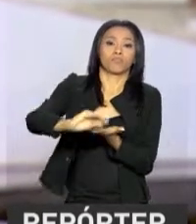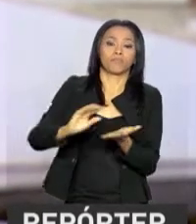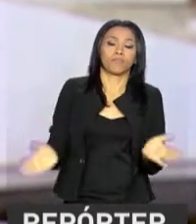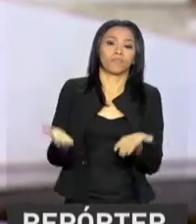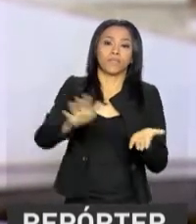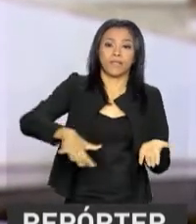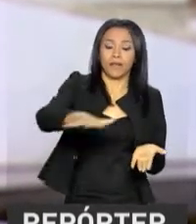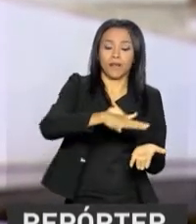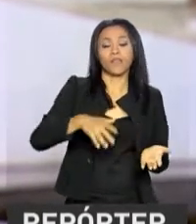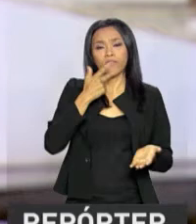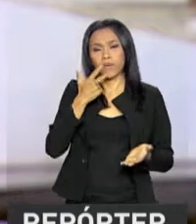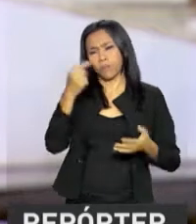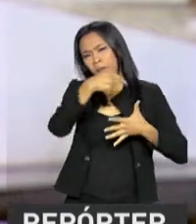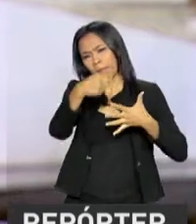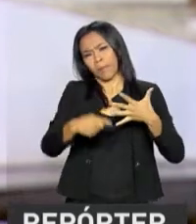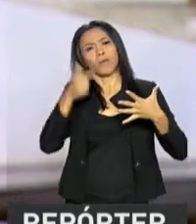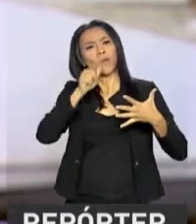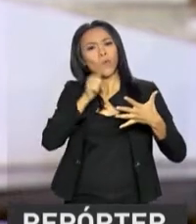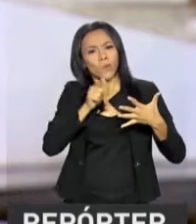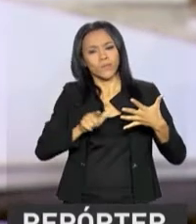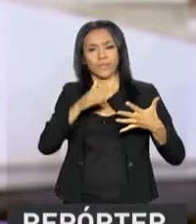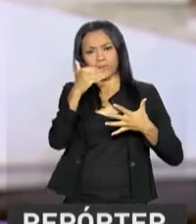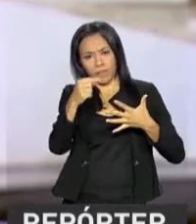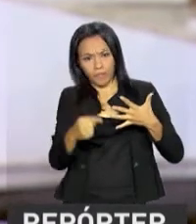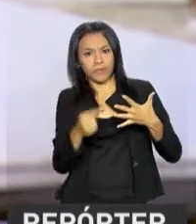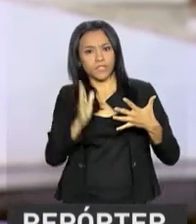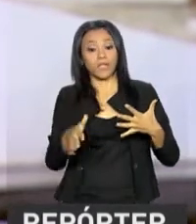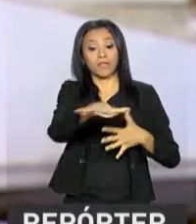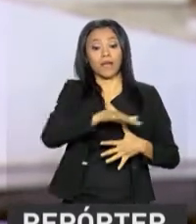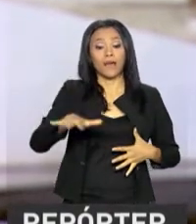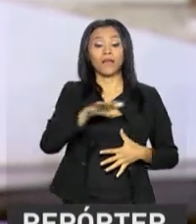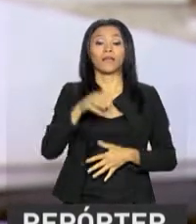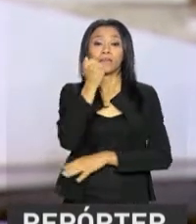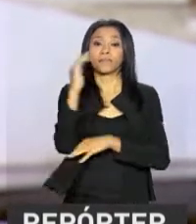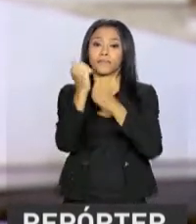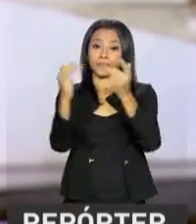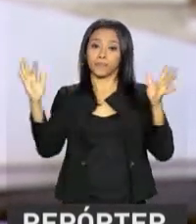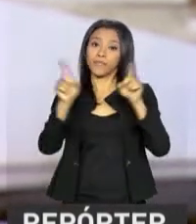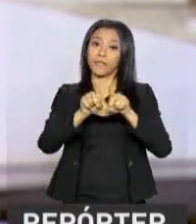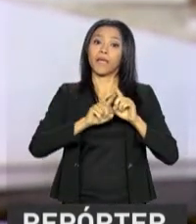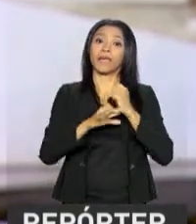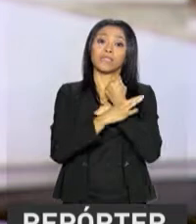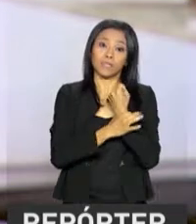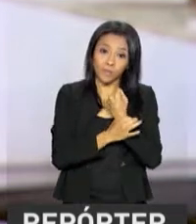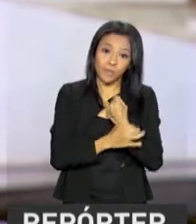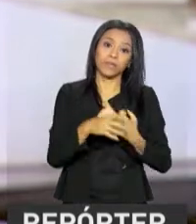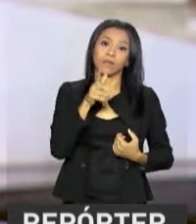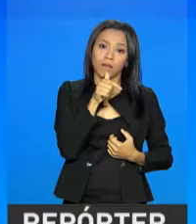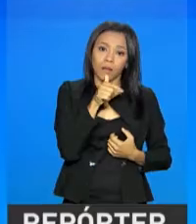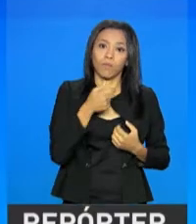sendo alcançados na área ambiental e também para garantir o acesso à água como o projeto de integração do rio são